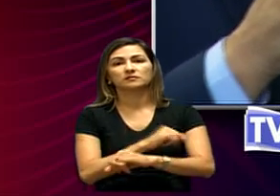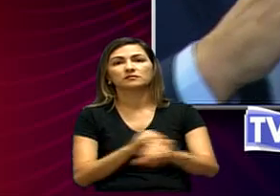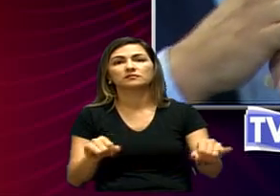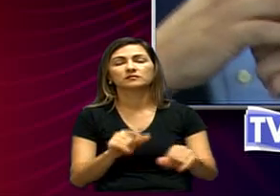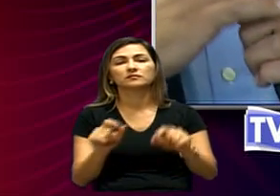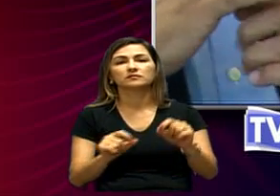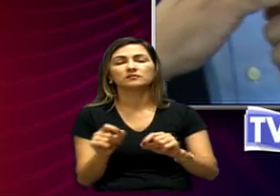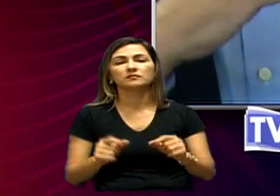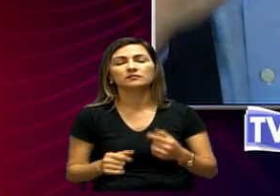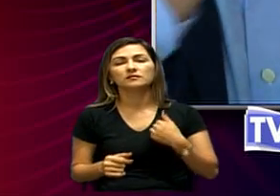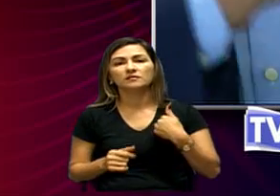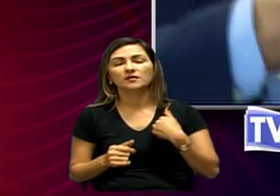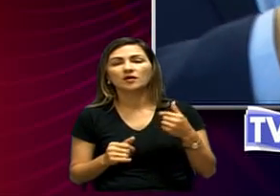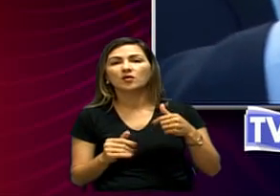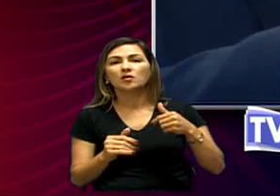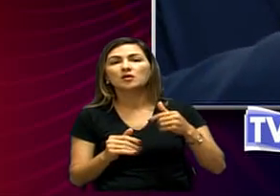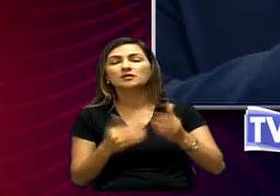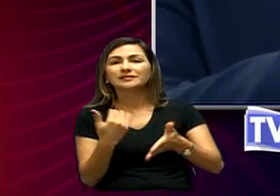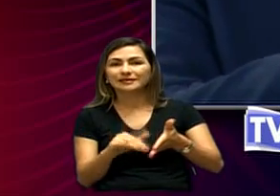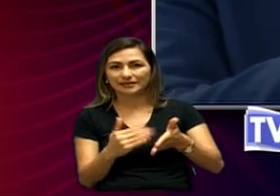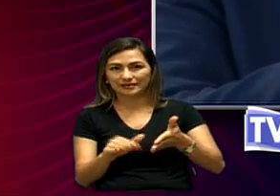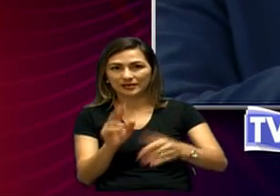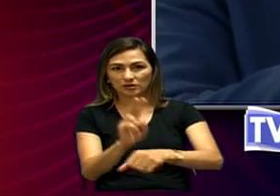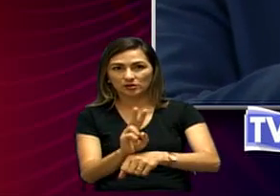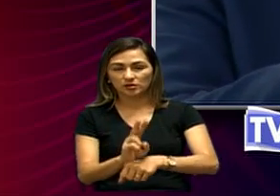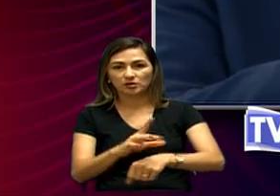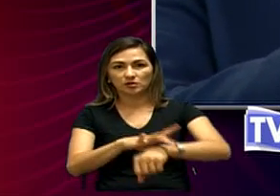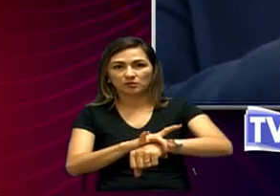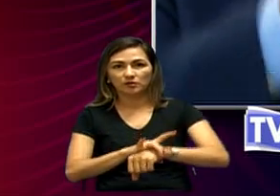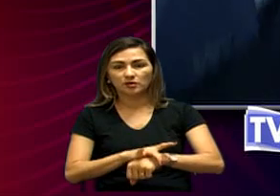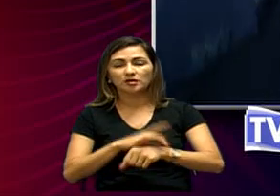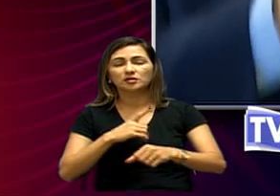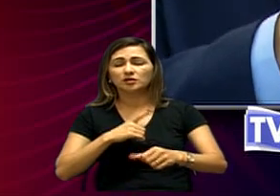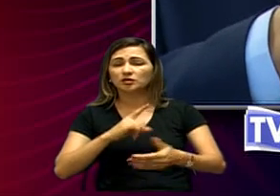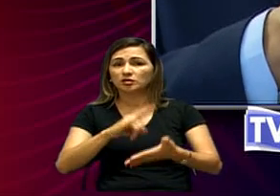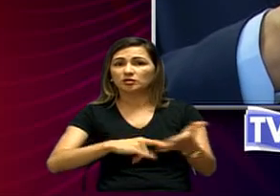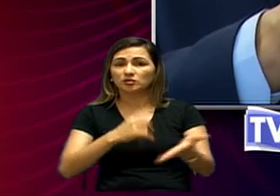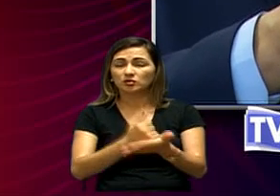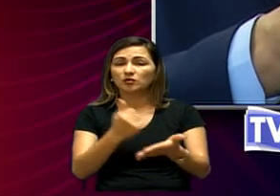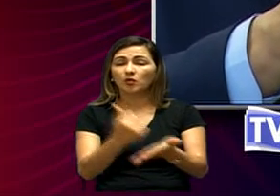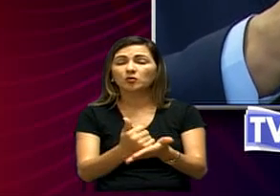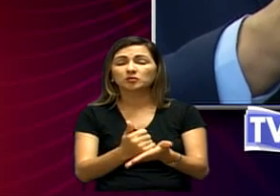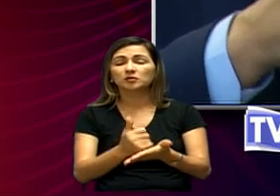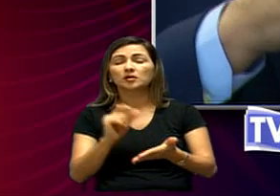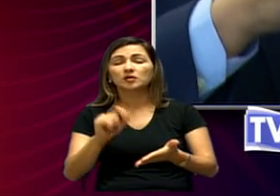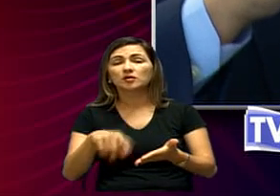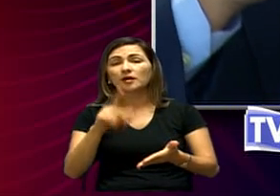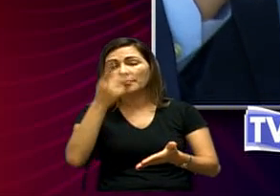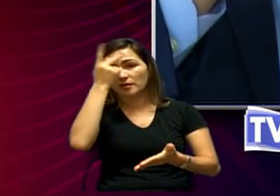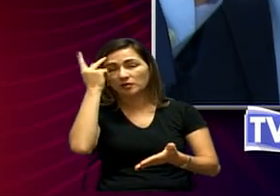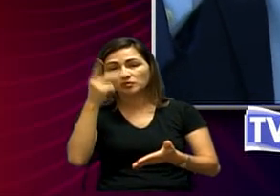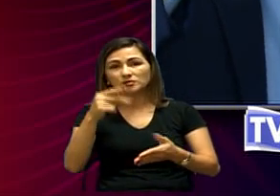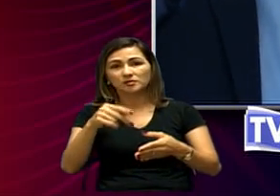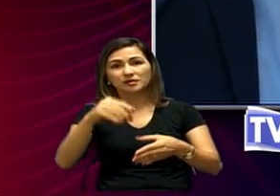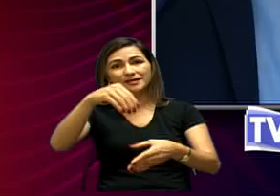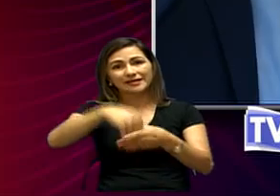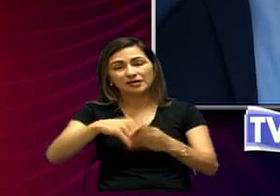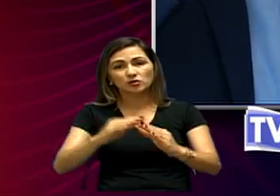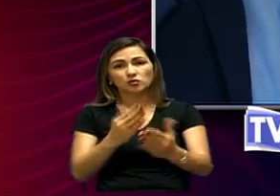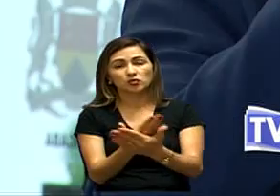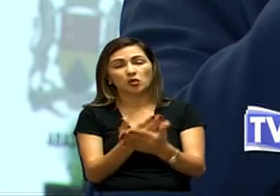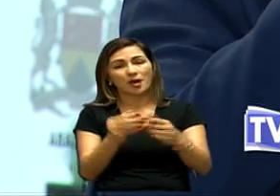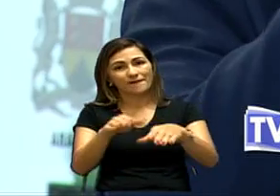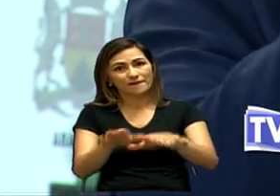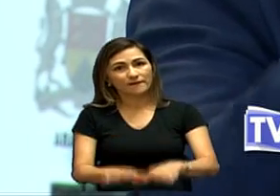de segurança, já existia esse contrato de monitoramento. E ele foi encerrado por